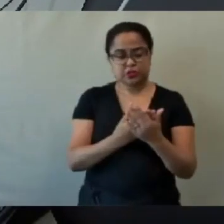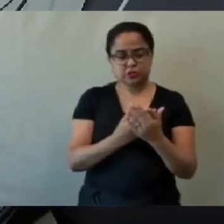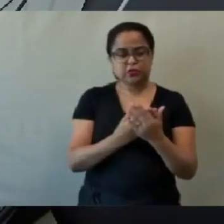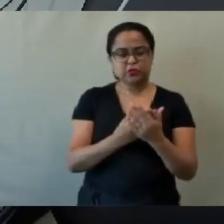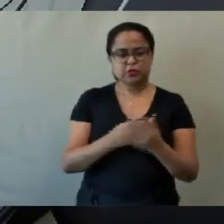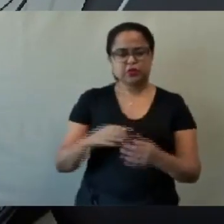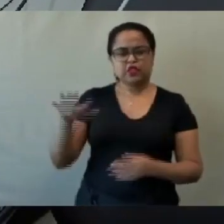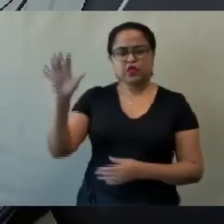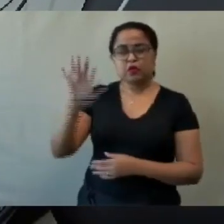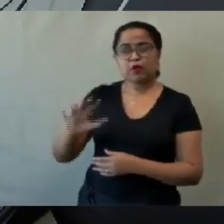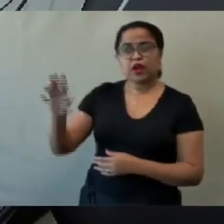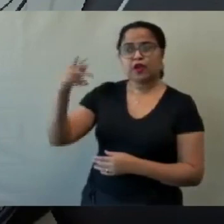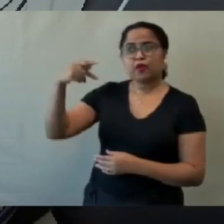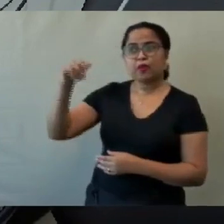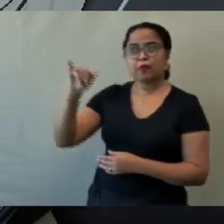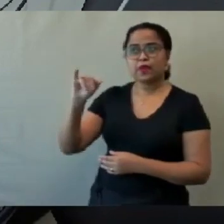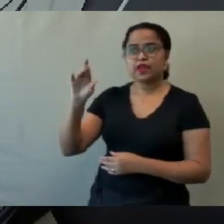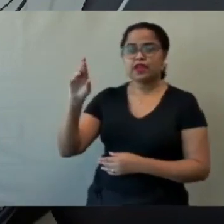Oi?